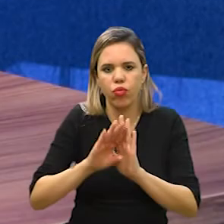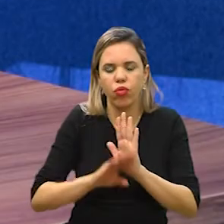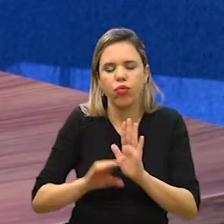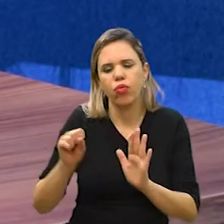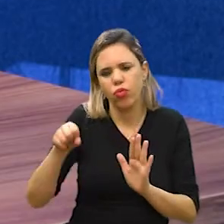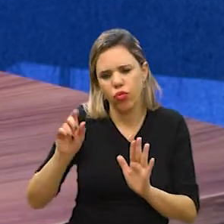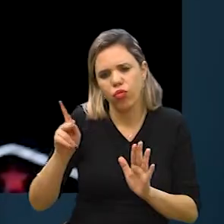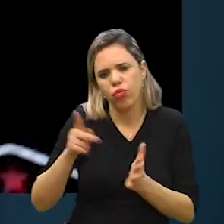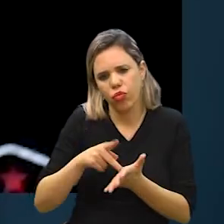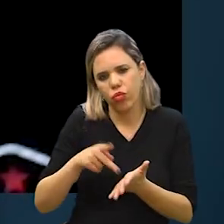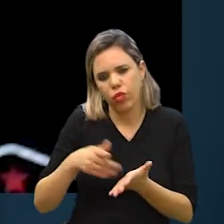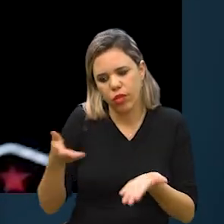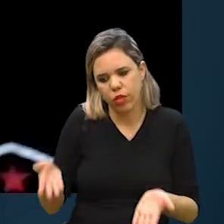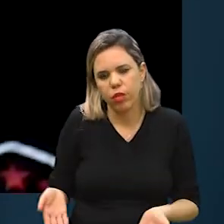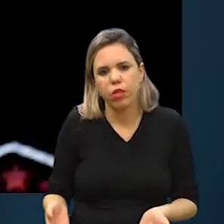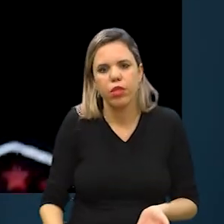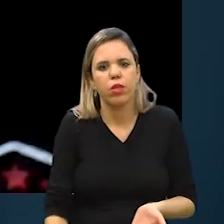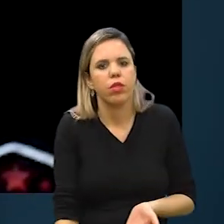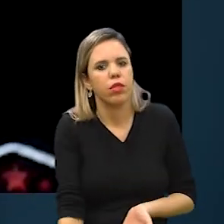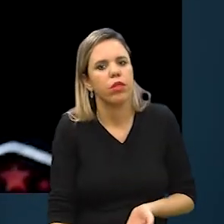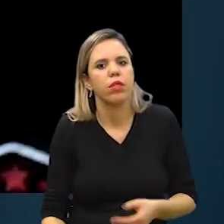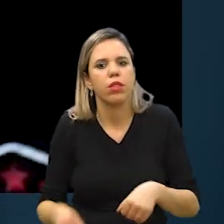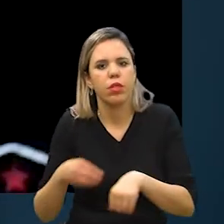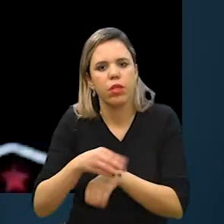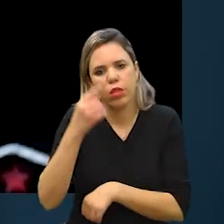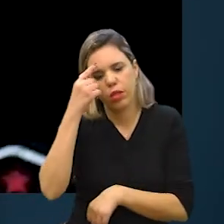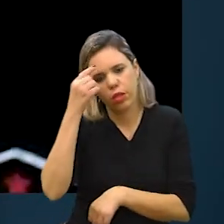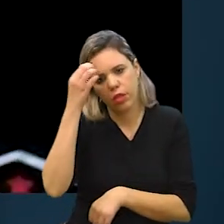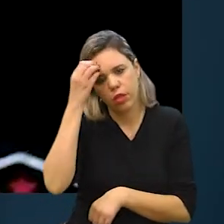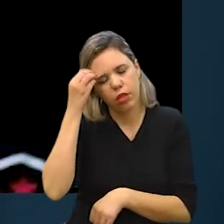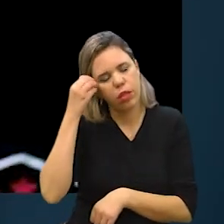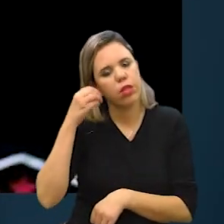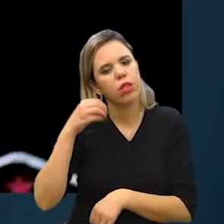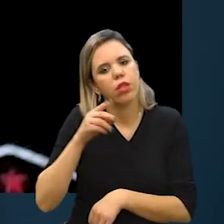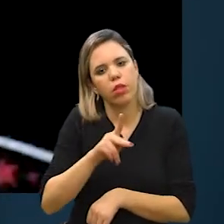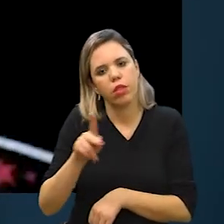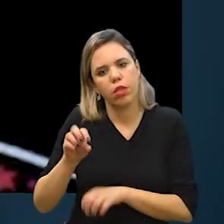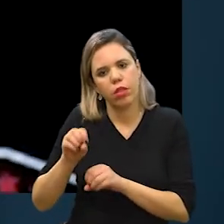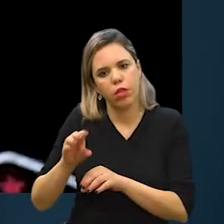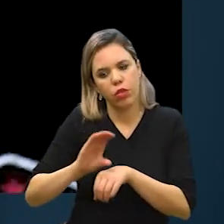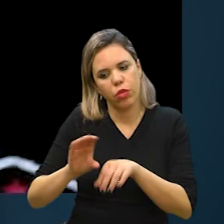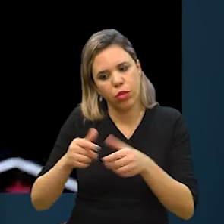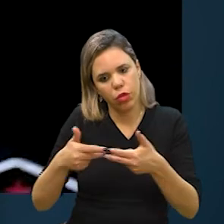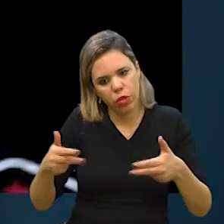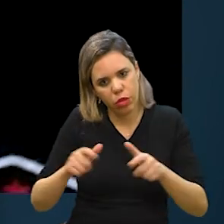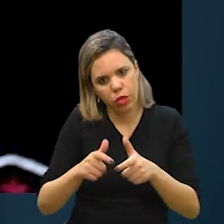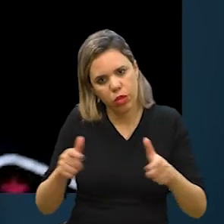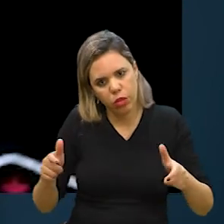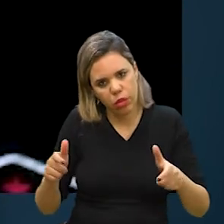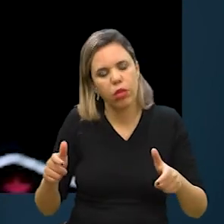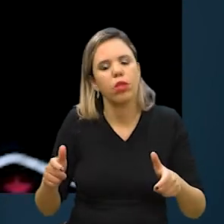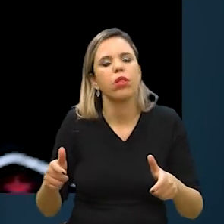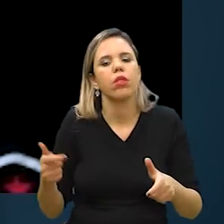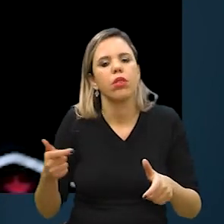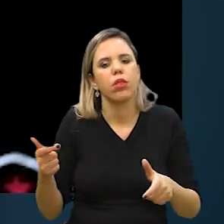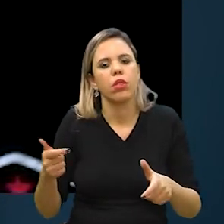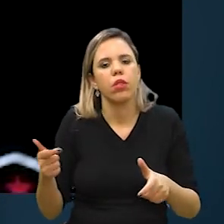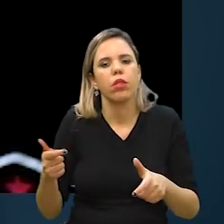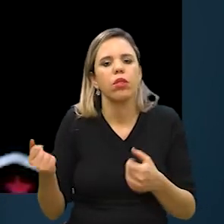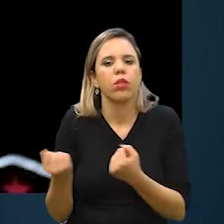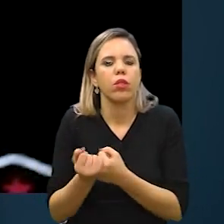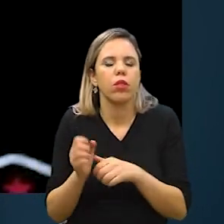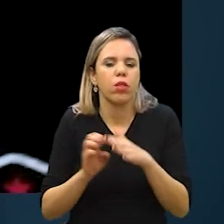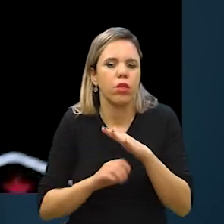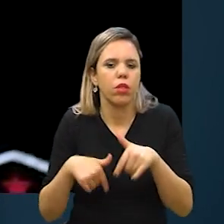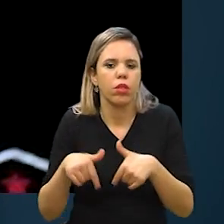já fazem planos? Sim, sim. Aqui a gente até trouxe a ideia da mentoria, né? Então, expandimos uma